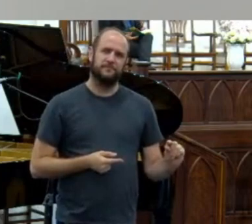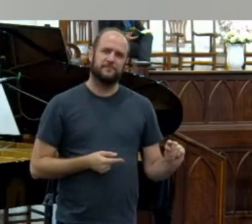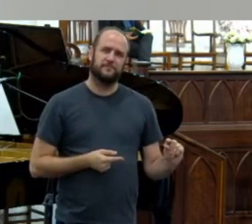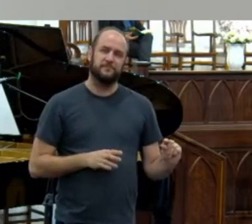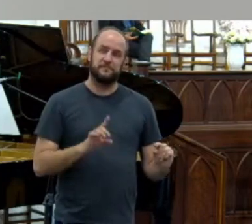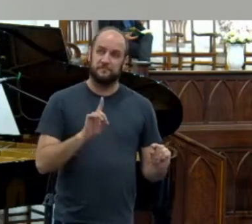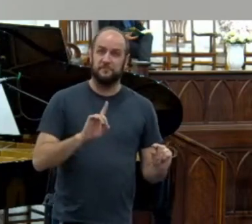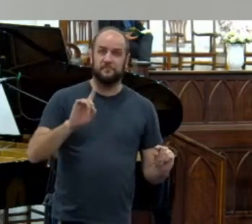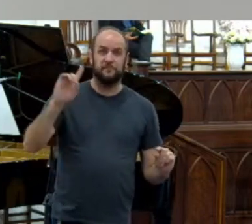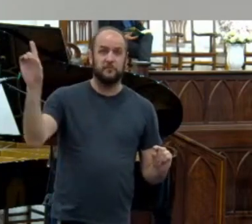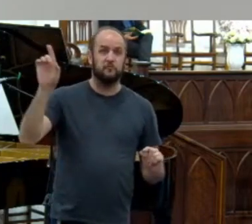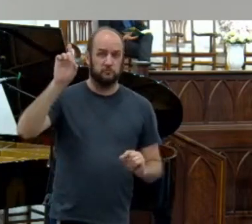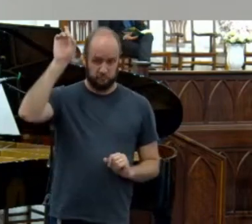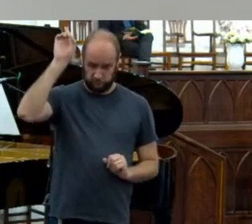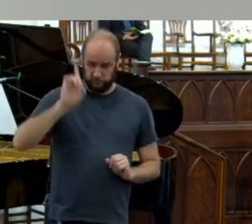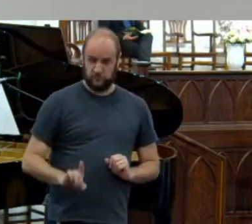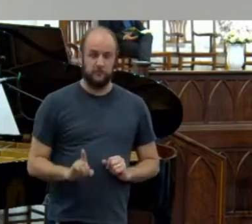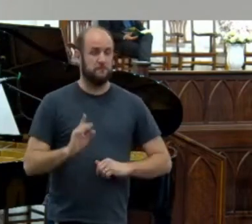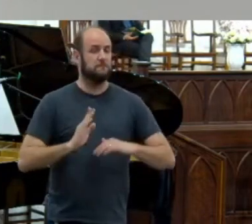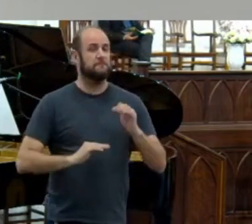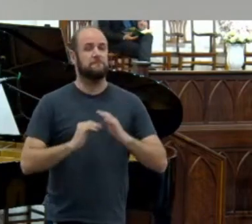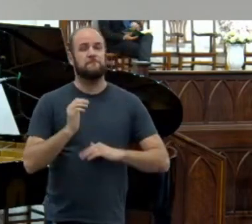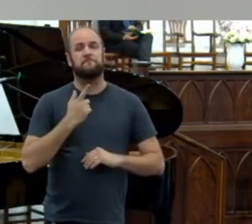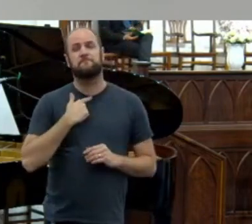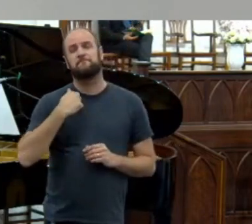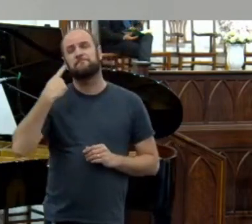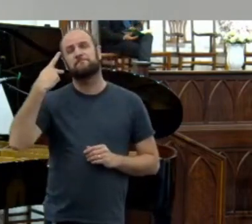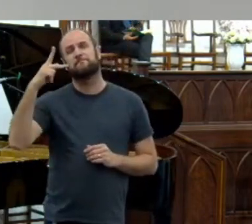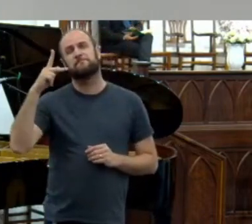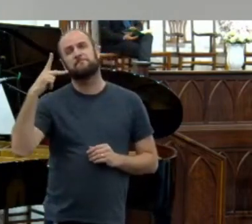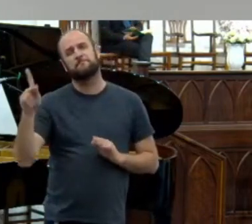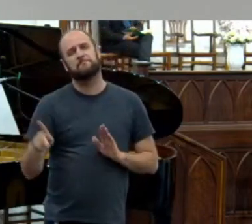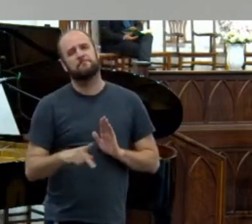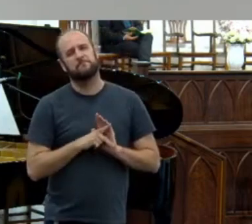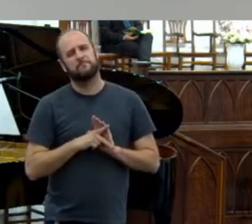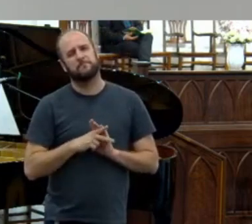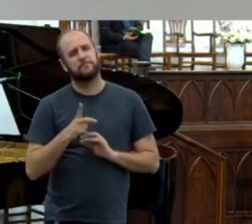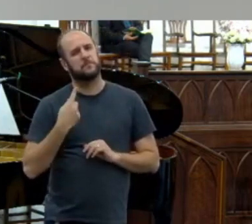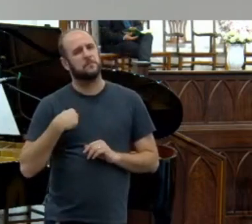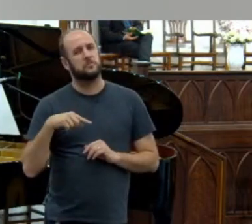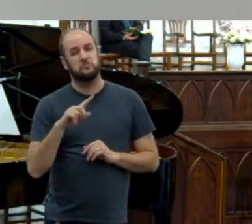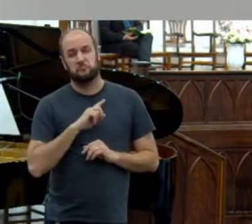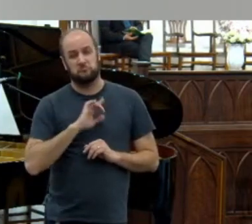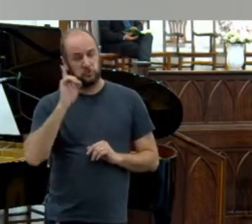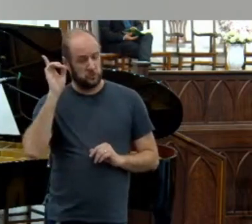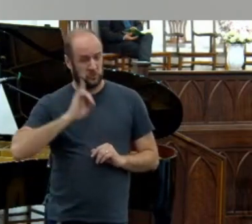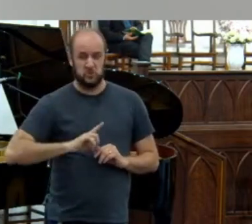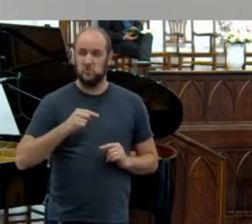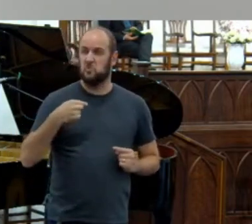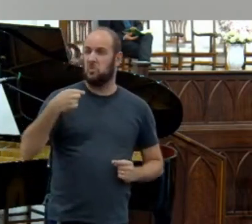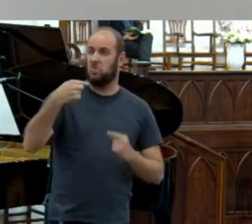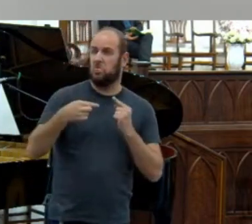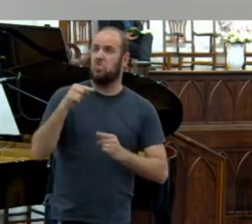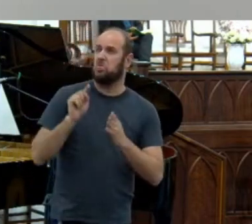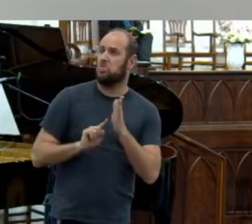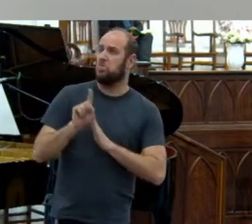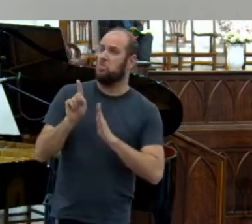Deus tem o direito de fazer o que Ele quer. E nós não temos o direito de questionar